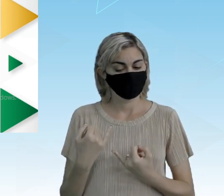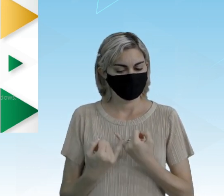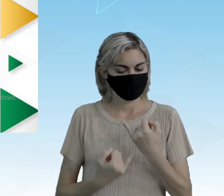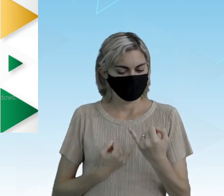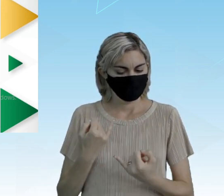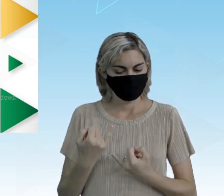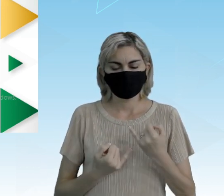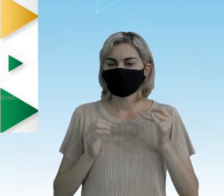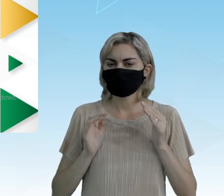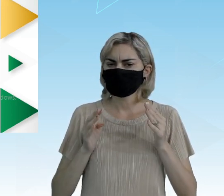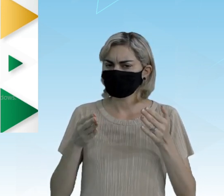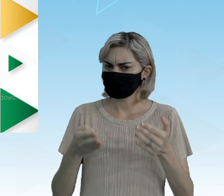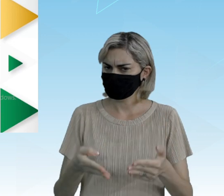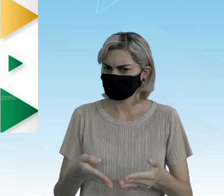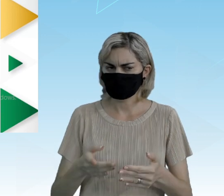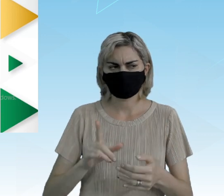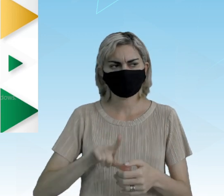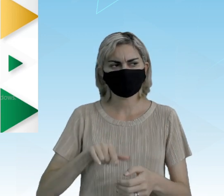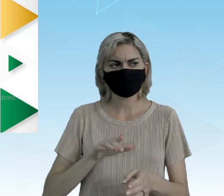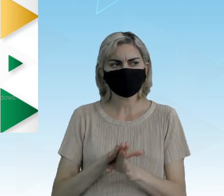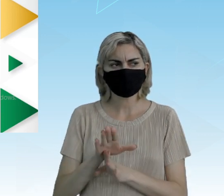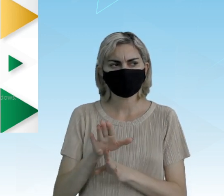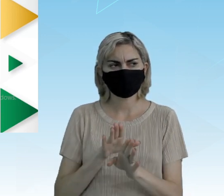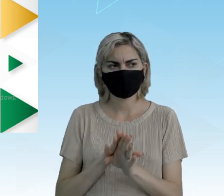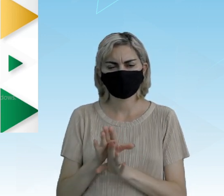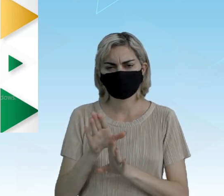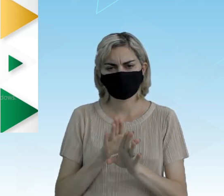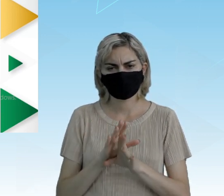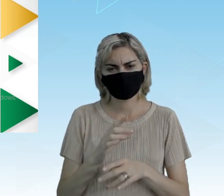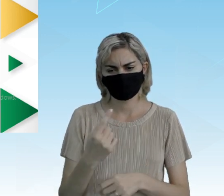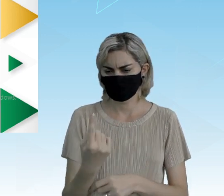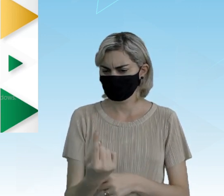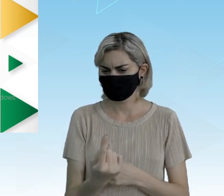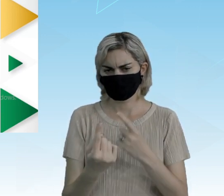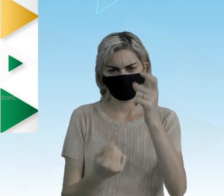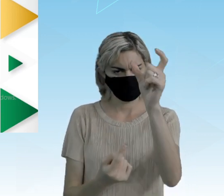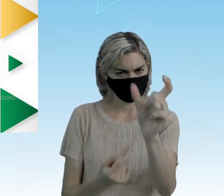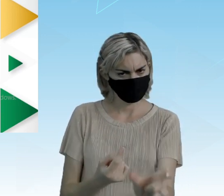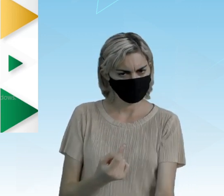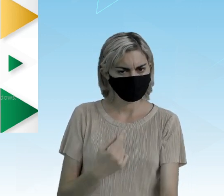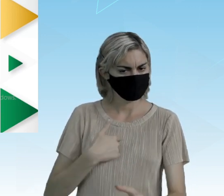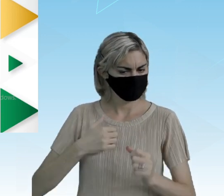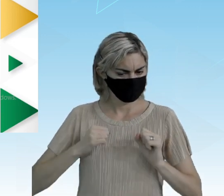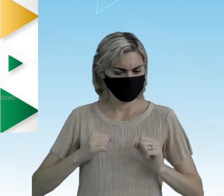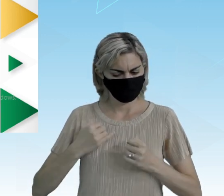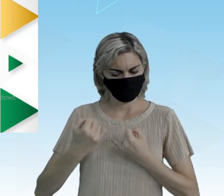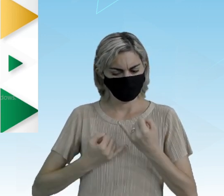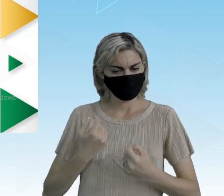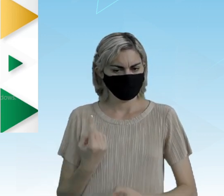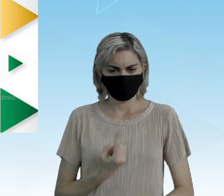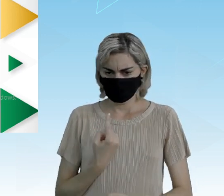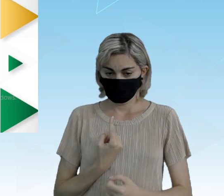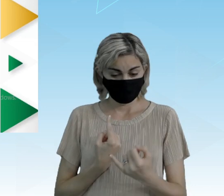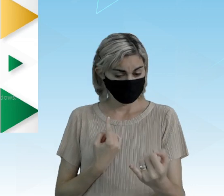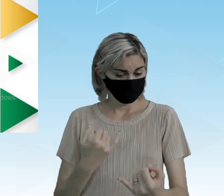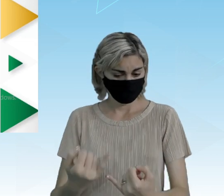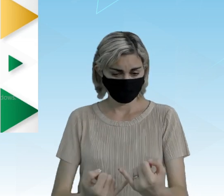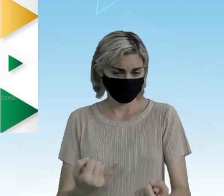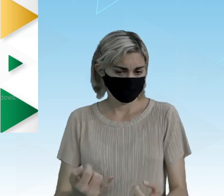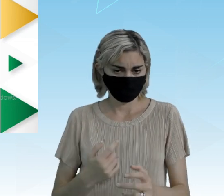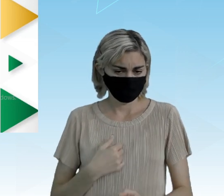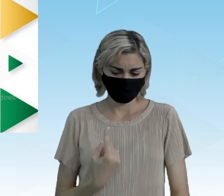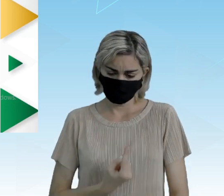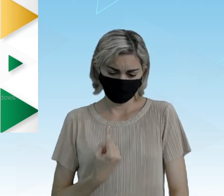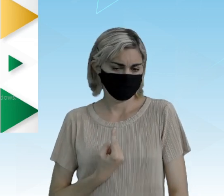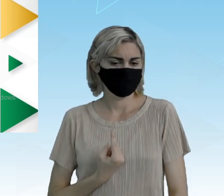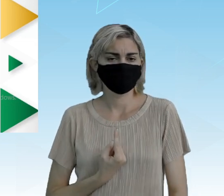brincadeira focalizada e orientada no indivíduo. Eu posso brincar sozinho, eu e um brinquedo, ou eu